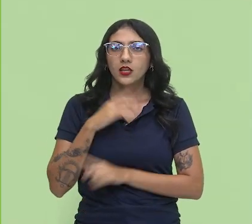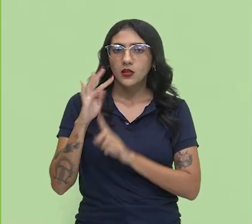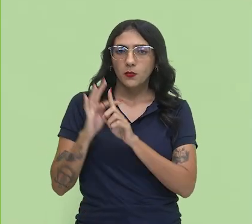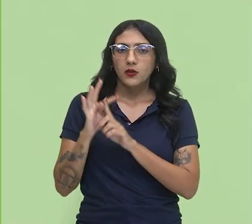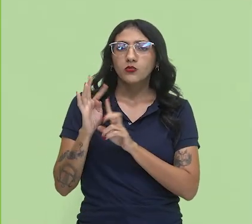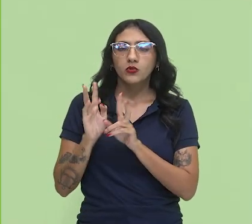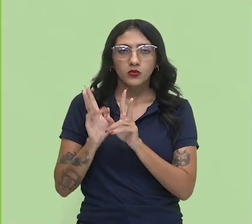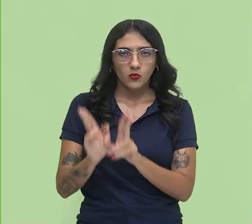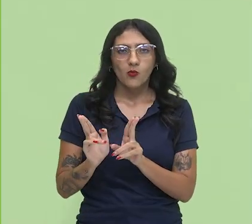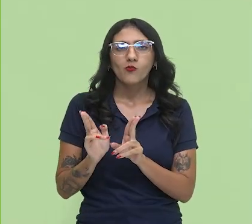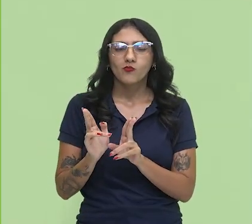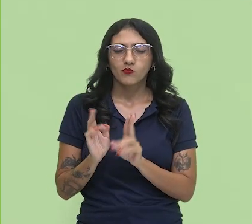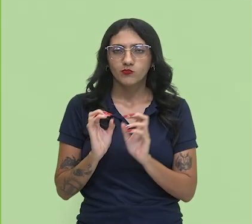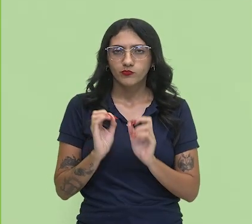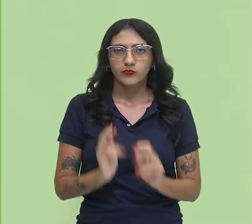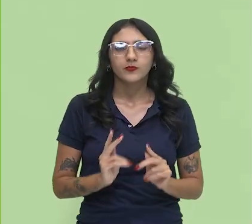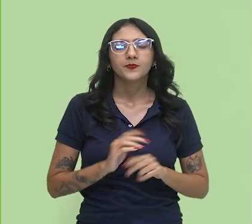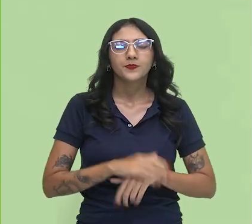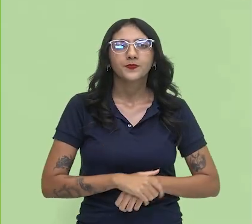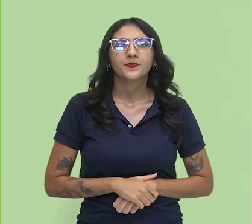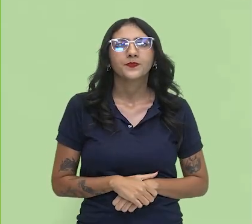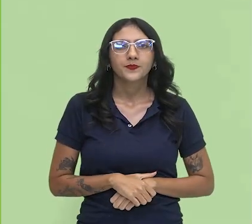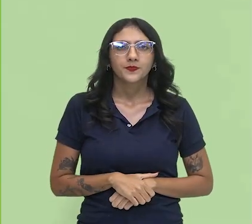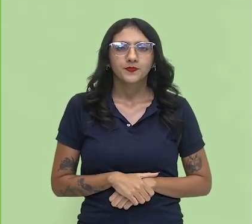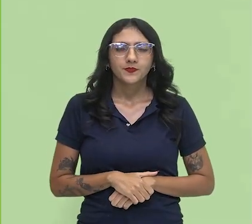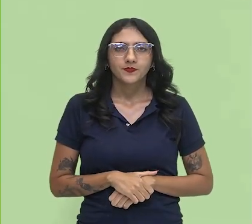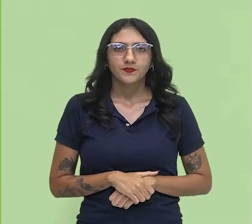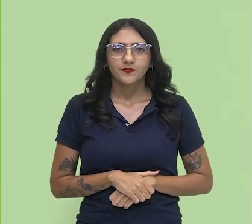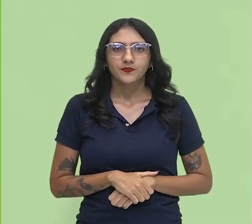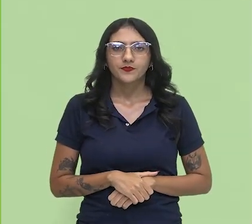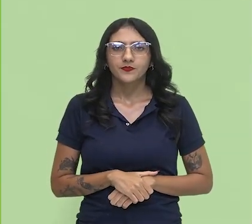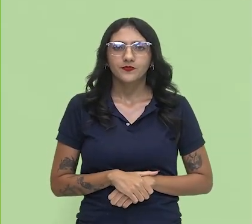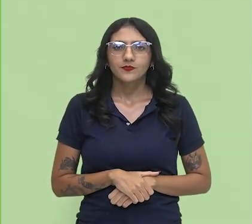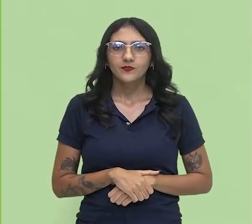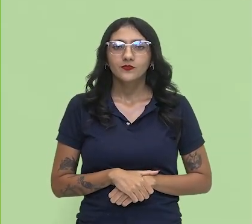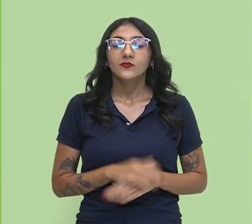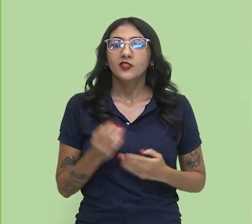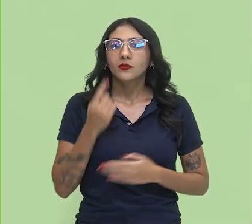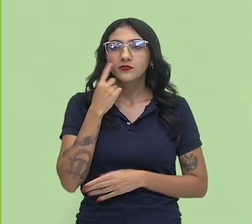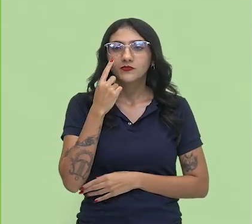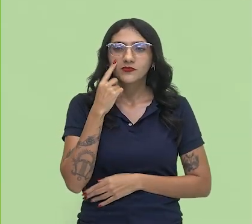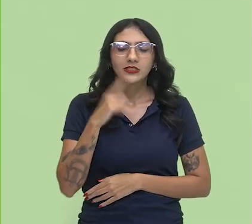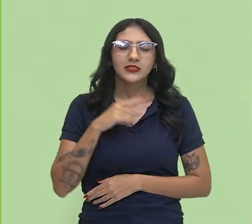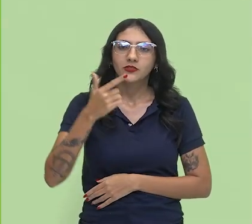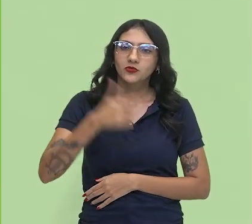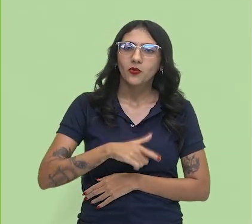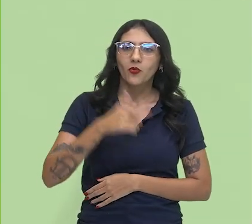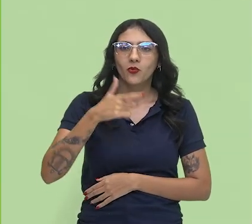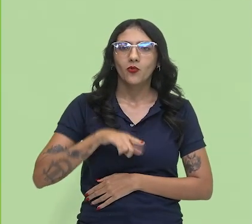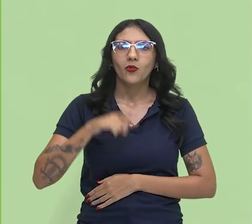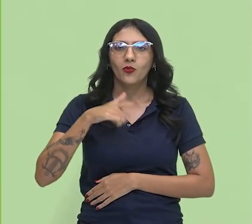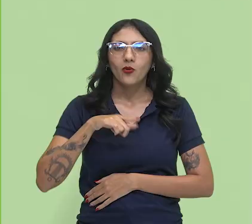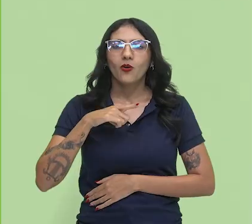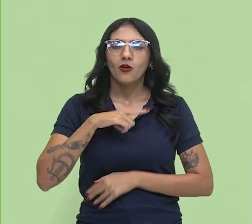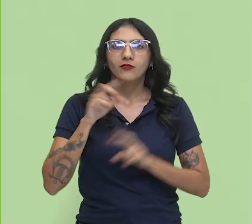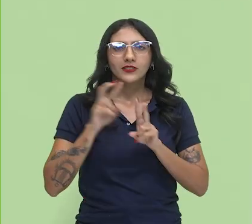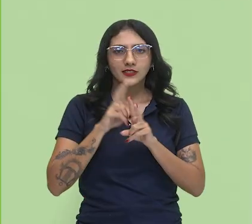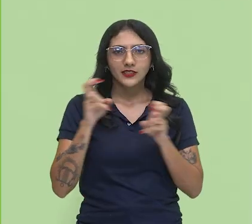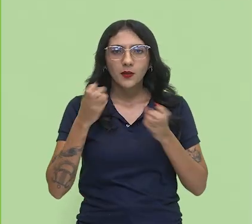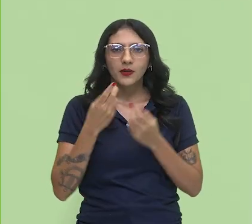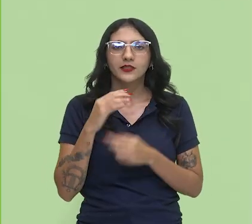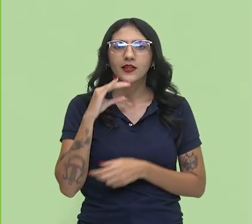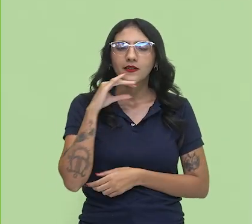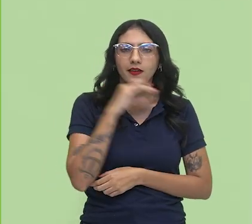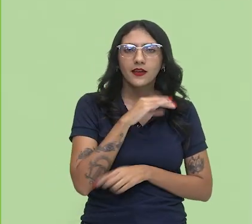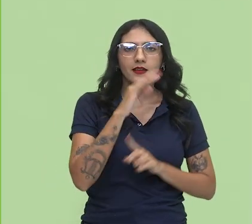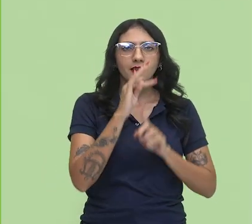temperatura. Muito bem, pessoal. Vejam que aqui a gente está falando muito de temperatura, de calor, não é? Então, agora nós